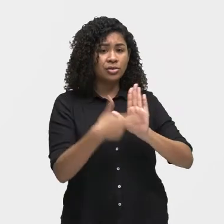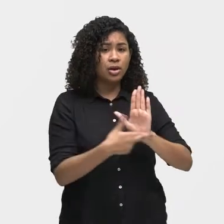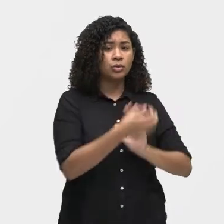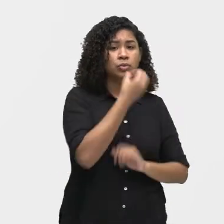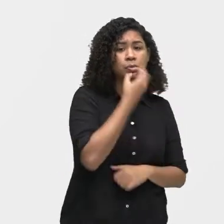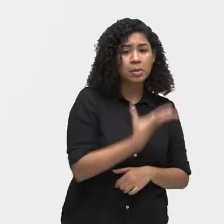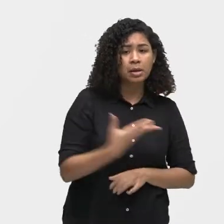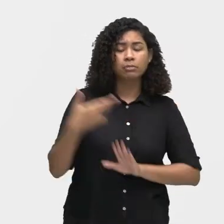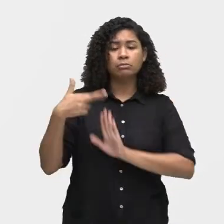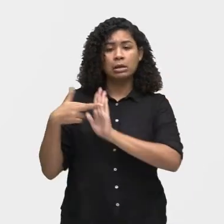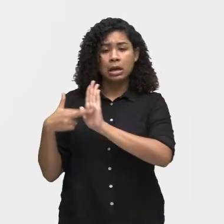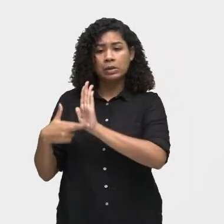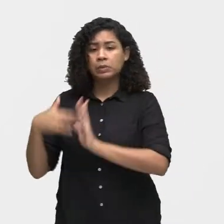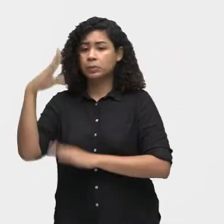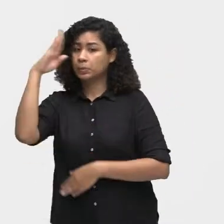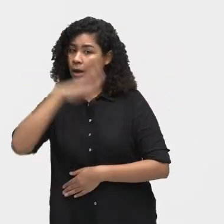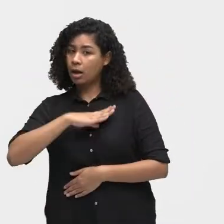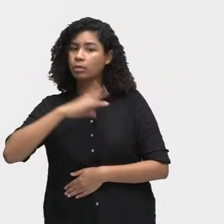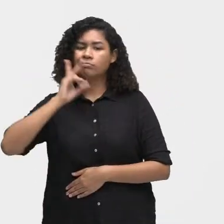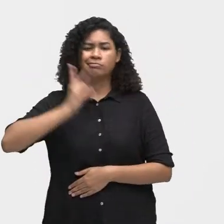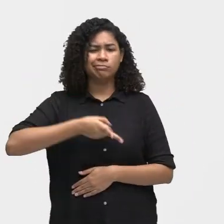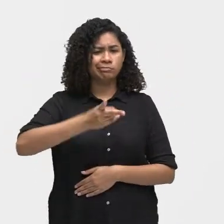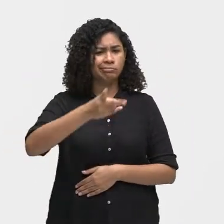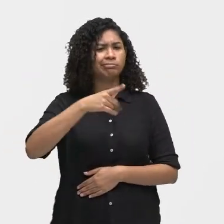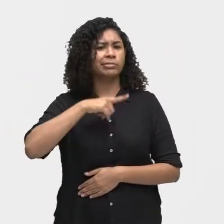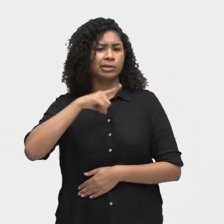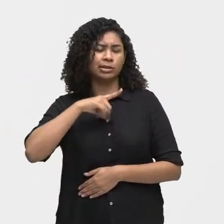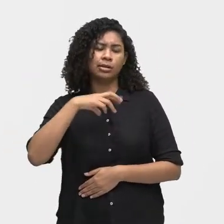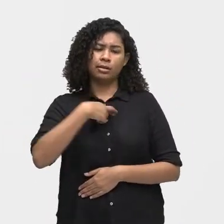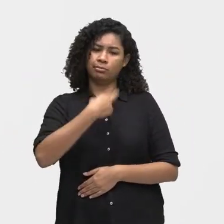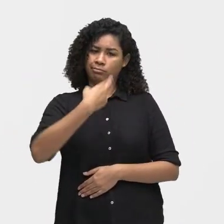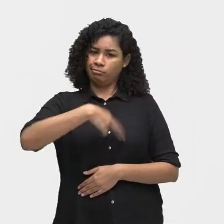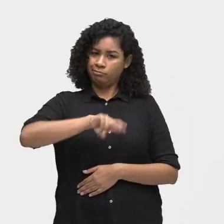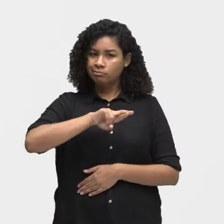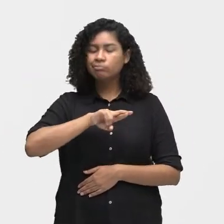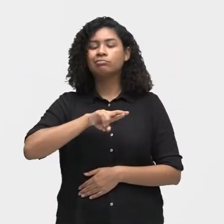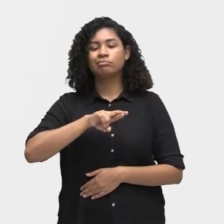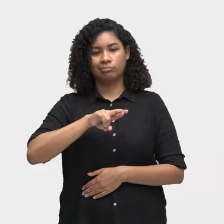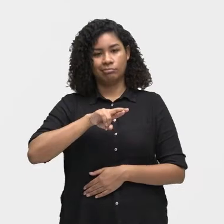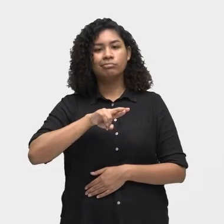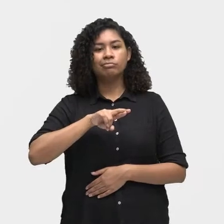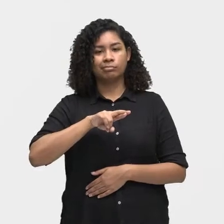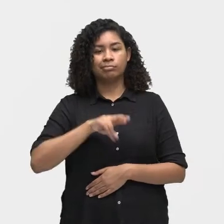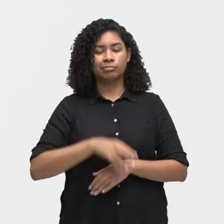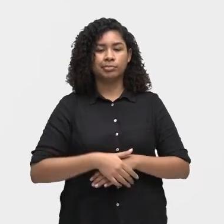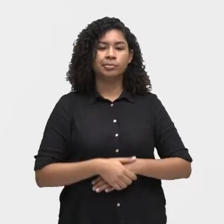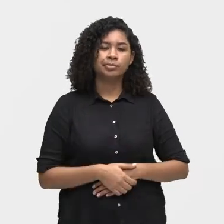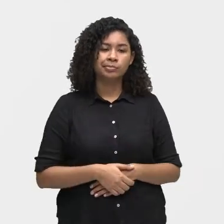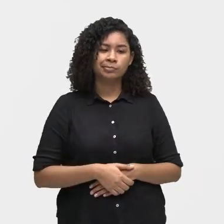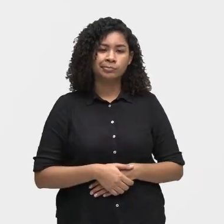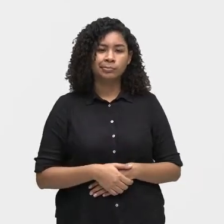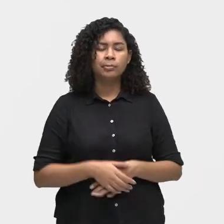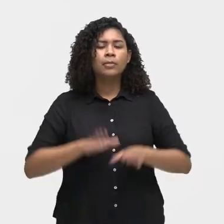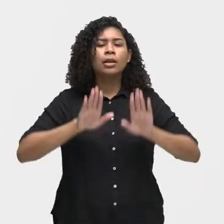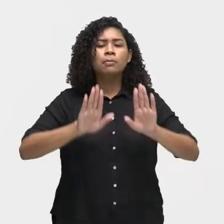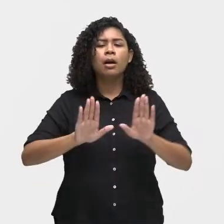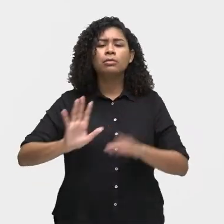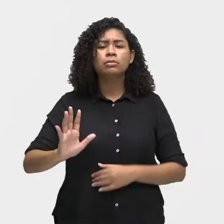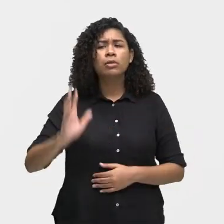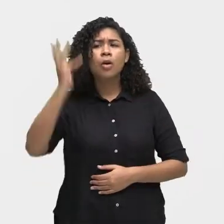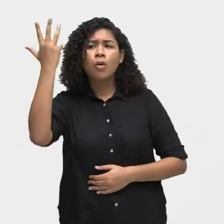vai olhar o bem e o mal sobre dois princípios, né? E aqui, por que isso acontece,